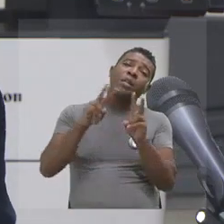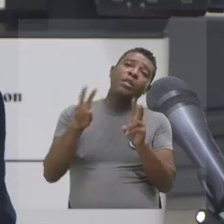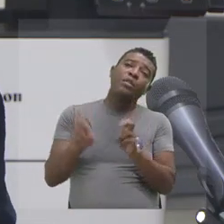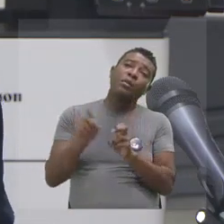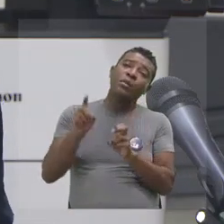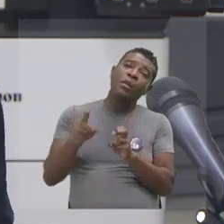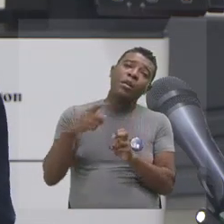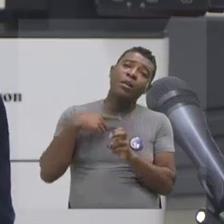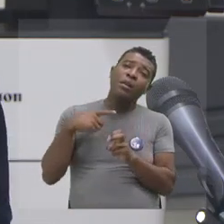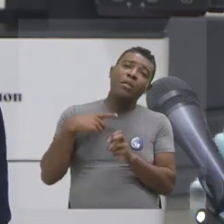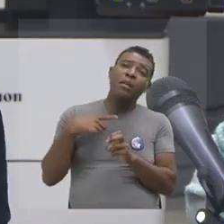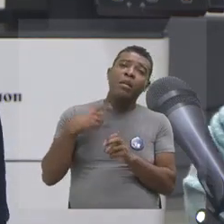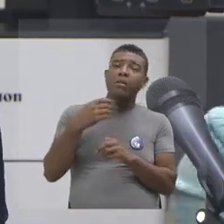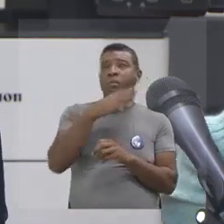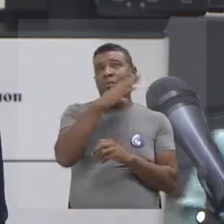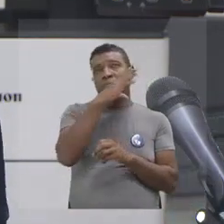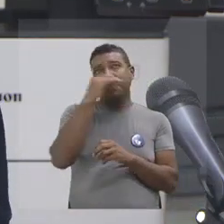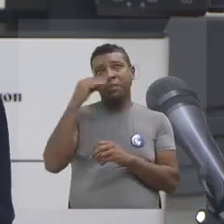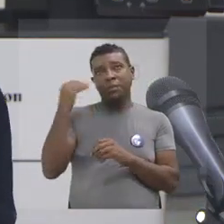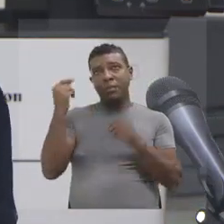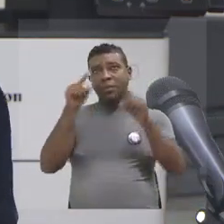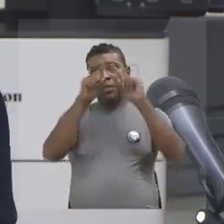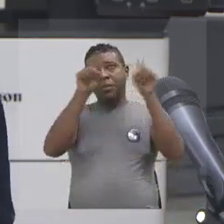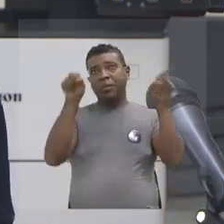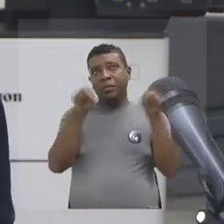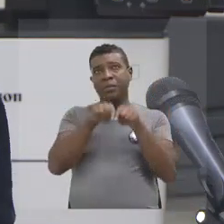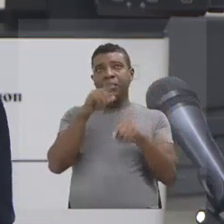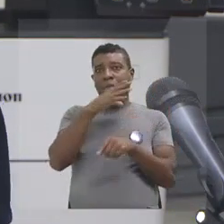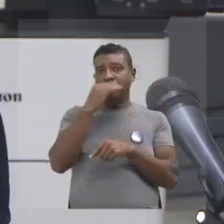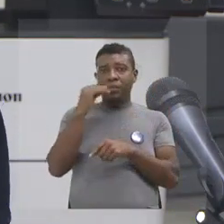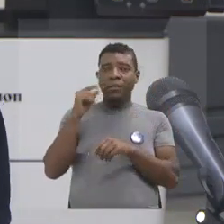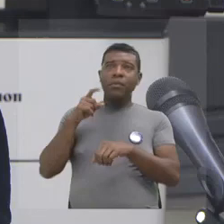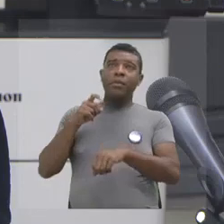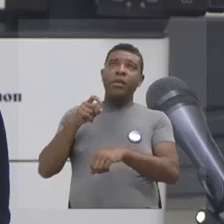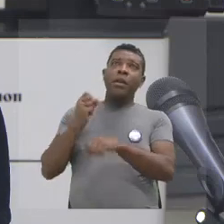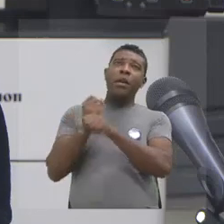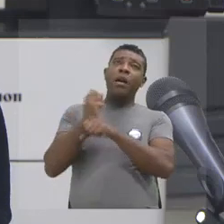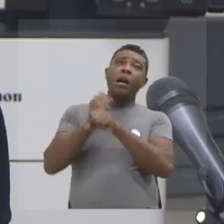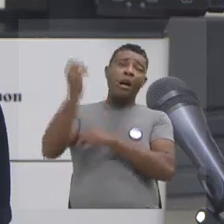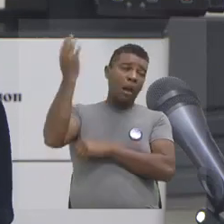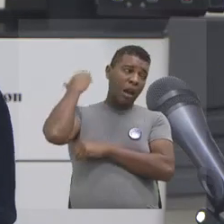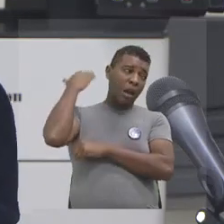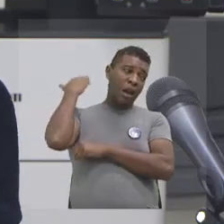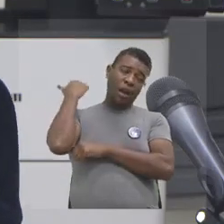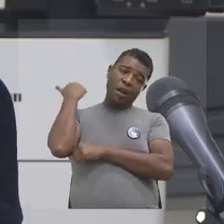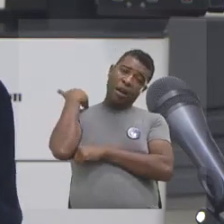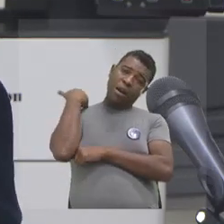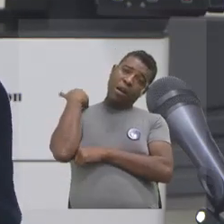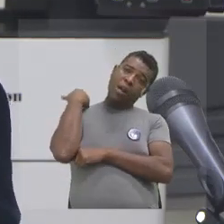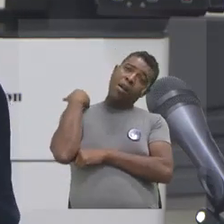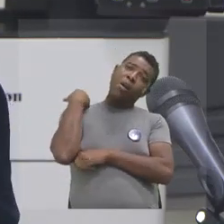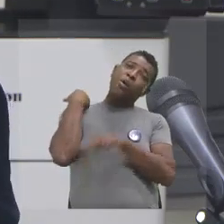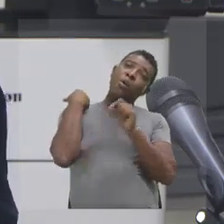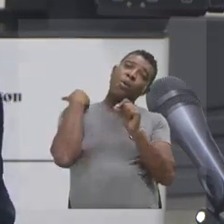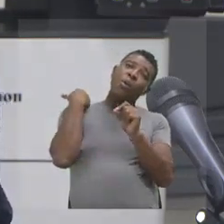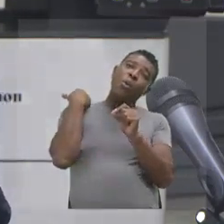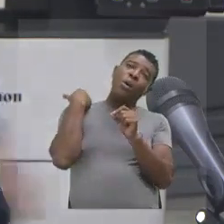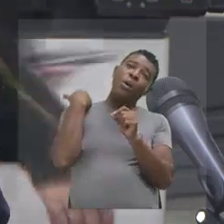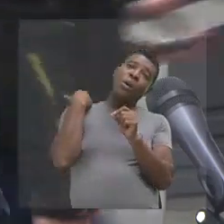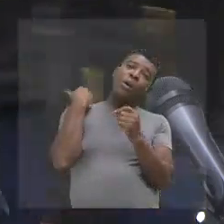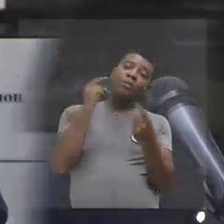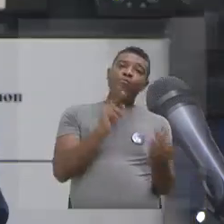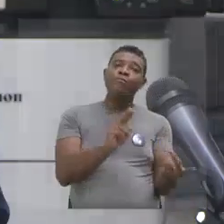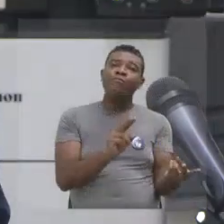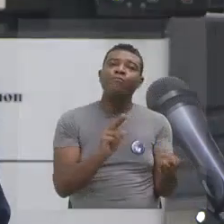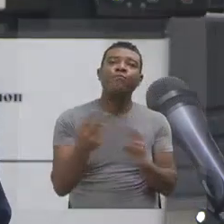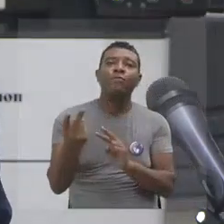servidores de tempos atrás e que não se renova ou se não coloca